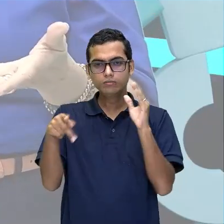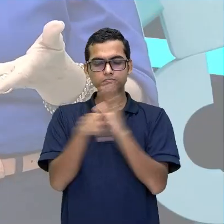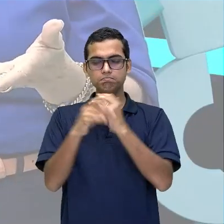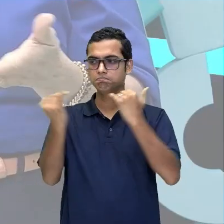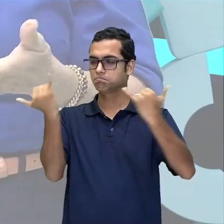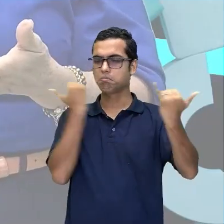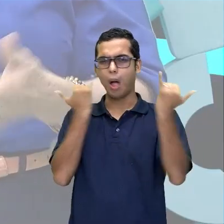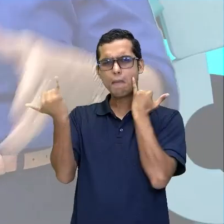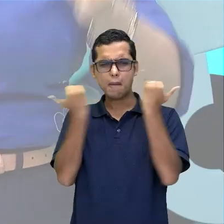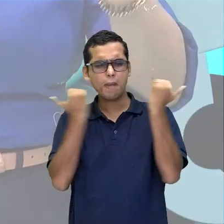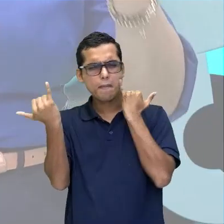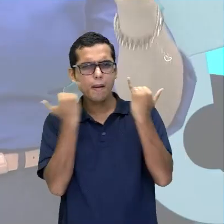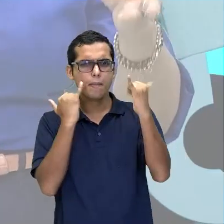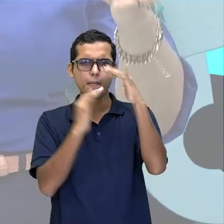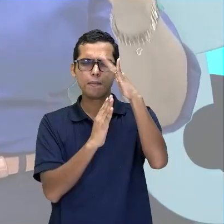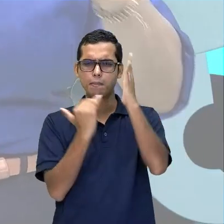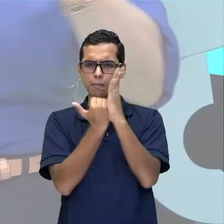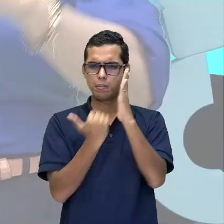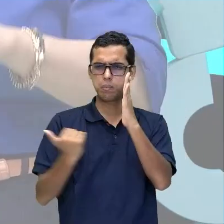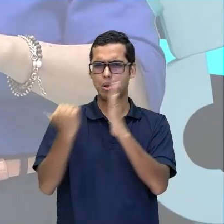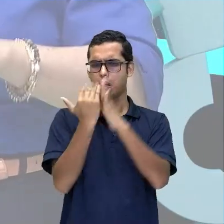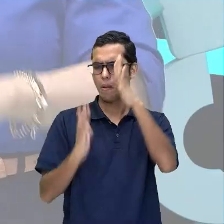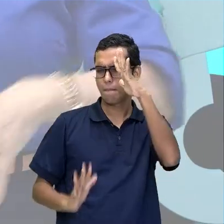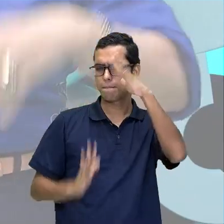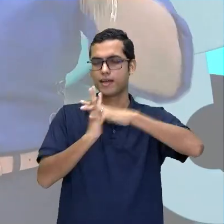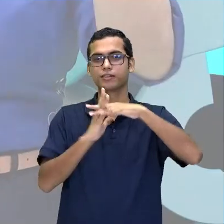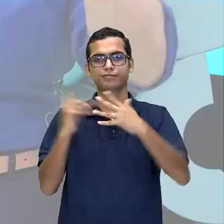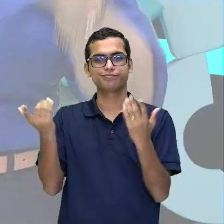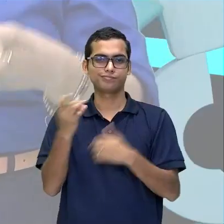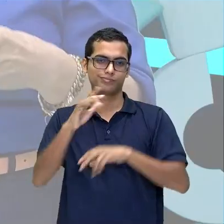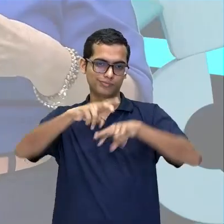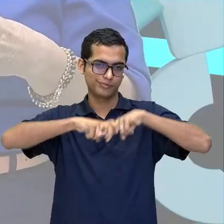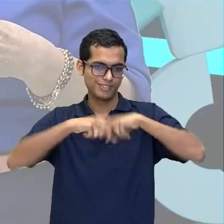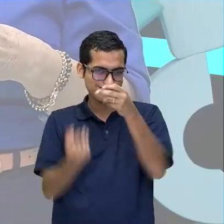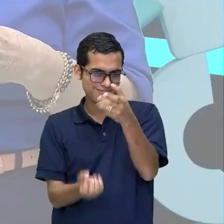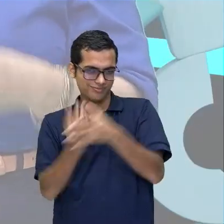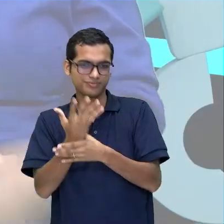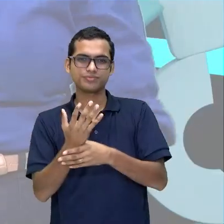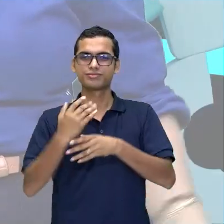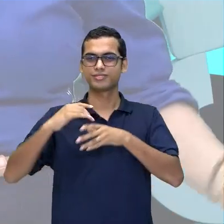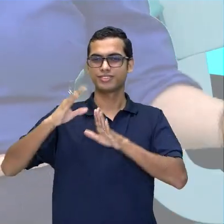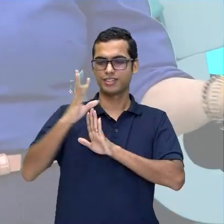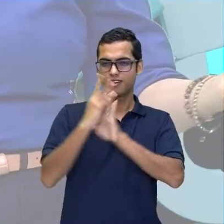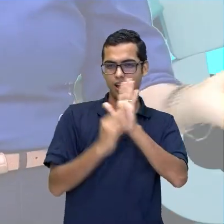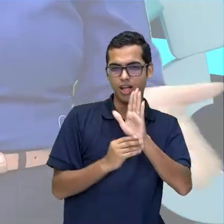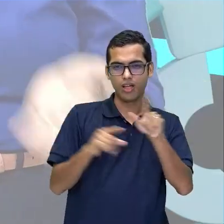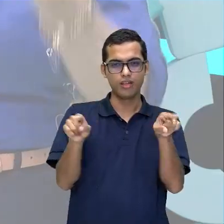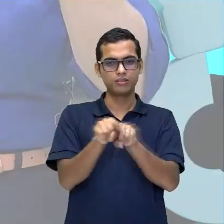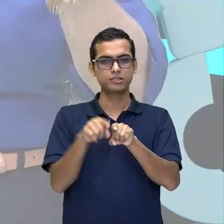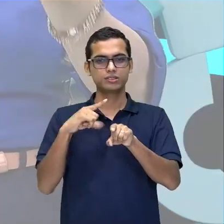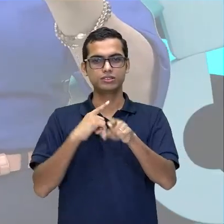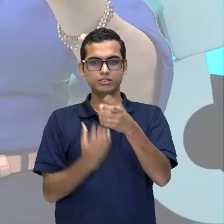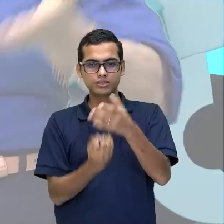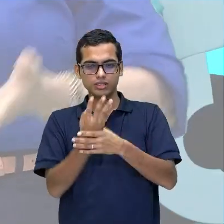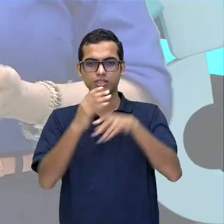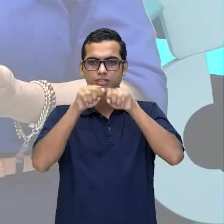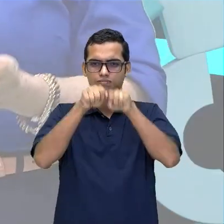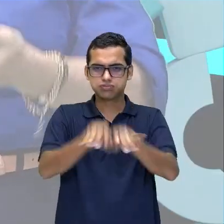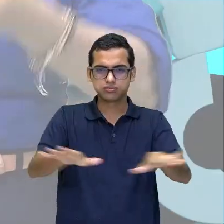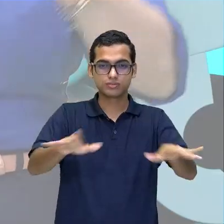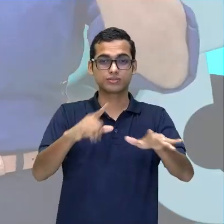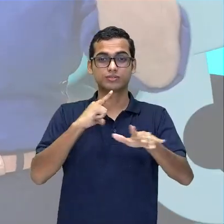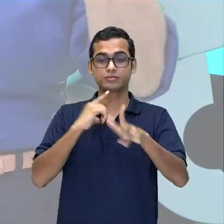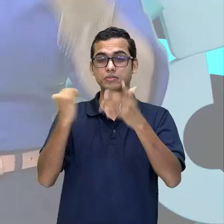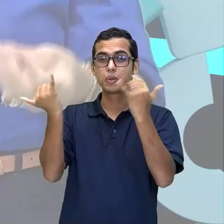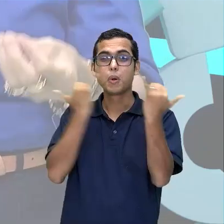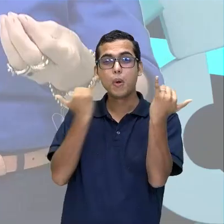vai encontrar ali. Ou seja, com a facilidade de criar e de compartilhar conteúdo, a quantidade de informações